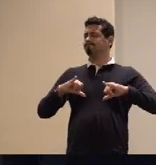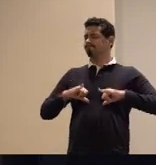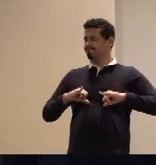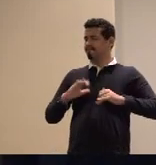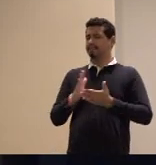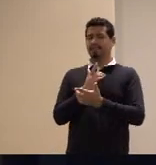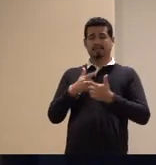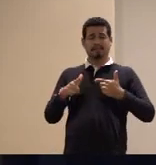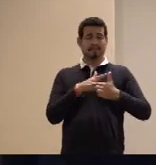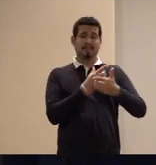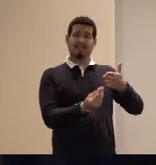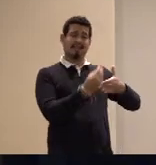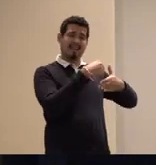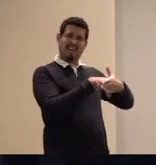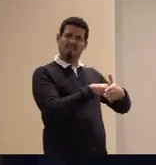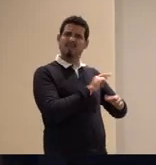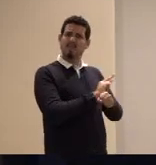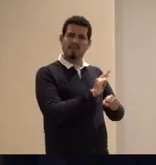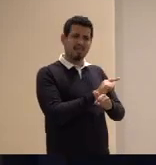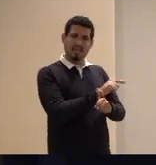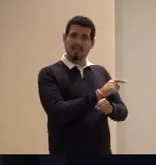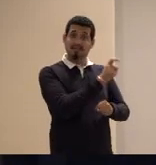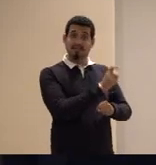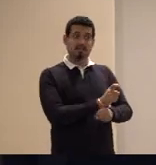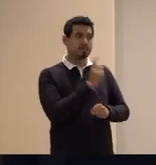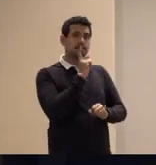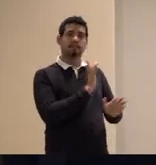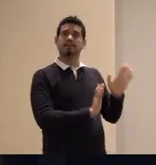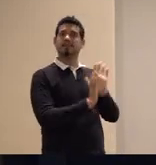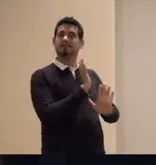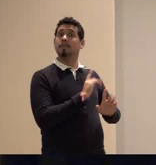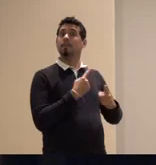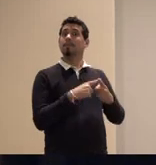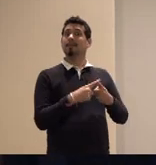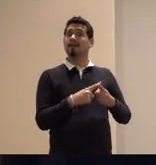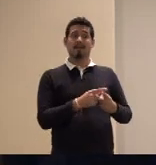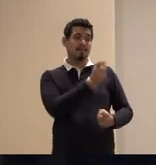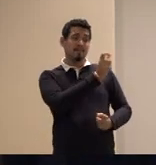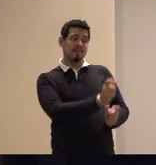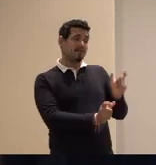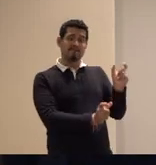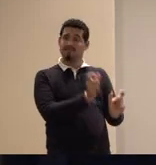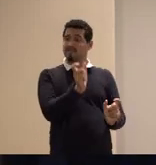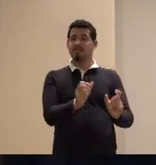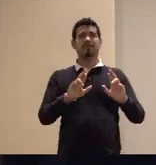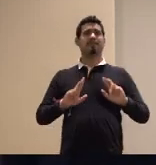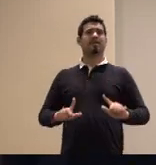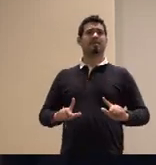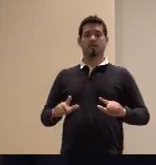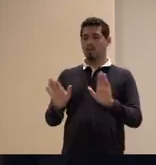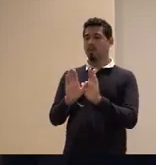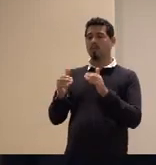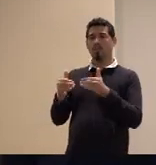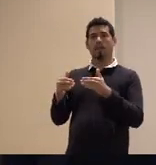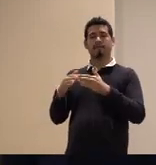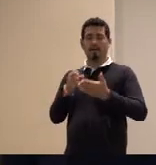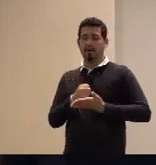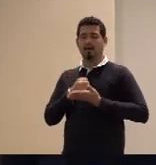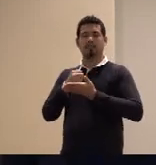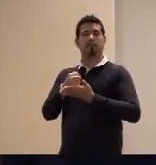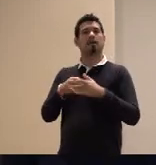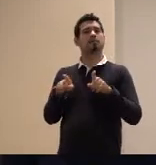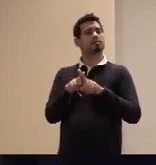lá para ser protegido, coloca em risco, porque são perfis totalmente diferentes. A equipe que vai atender